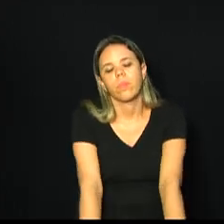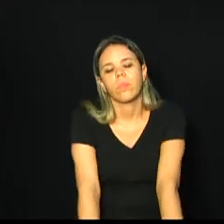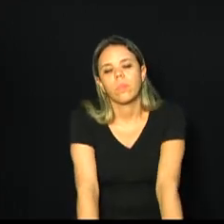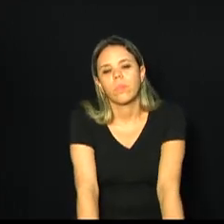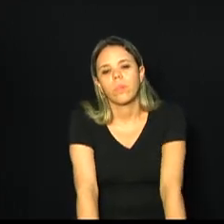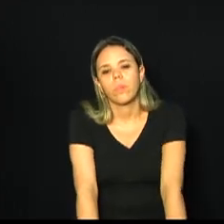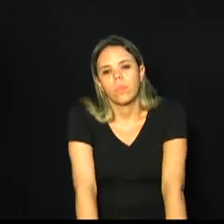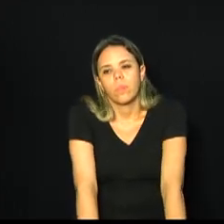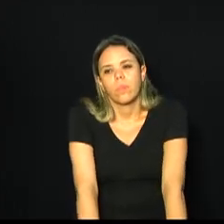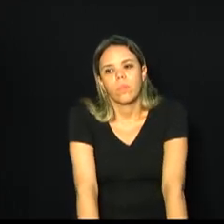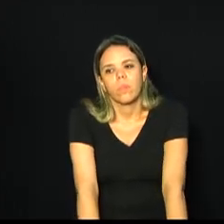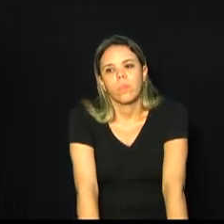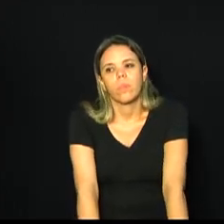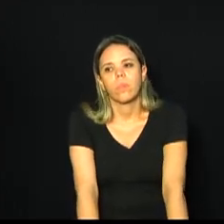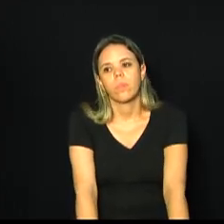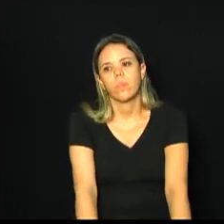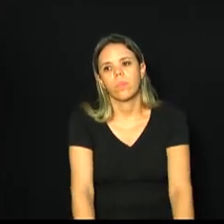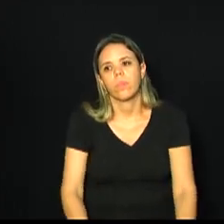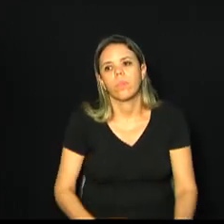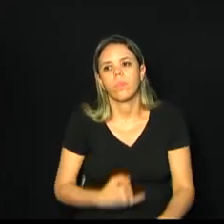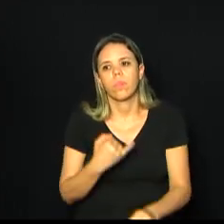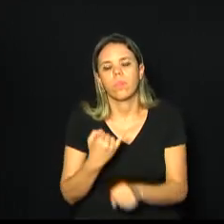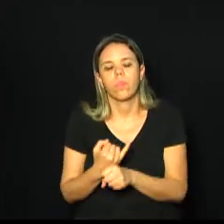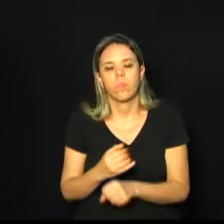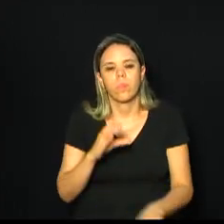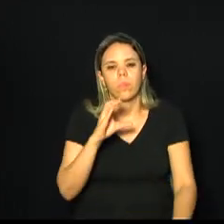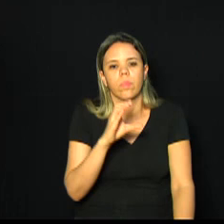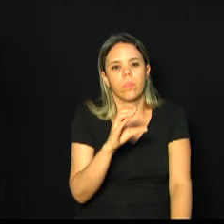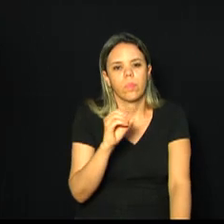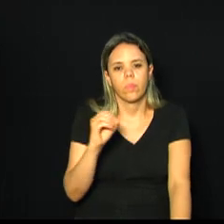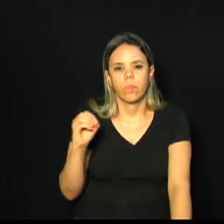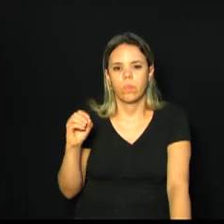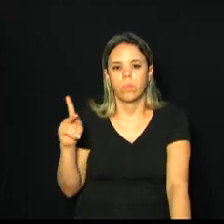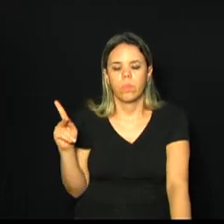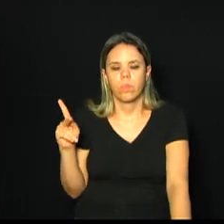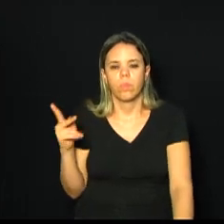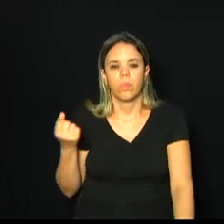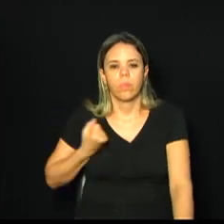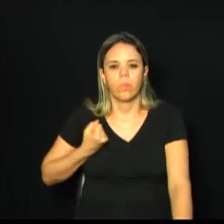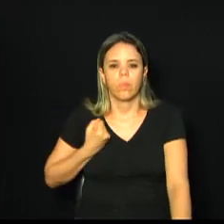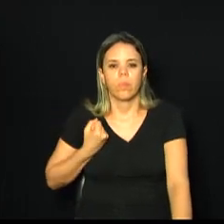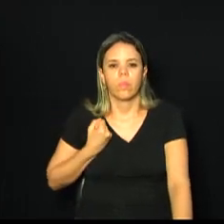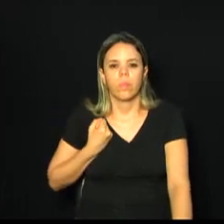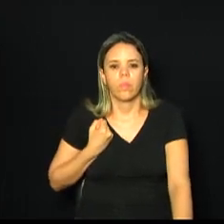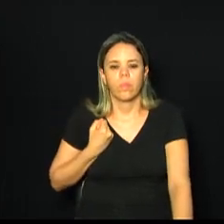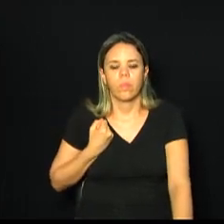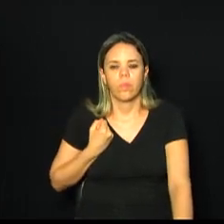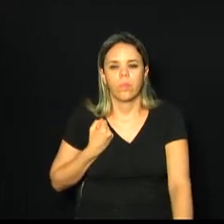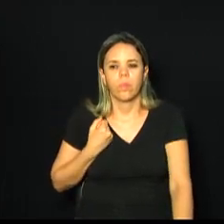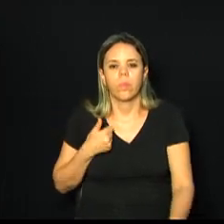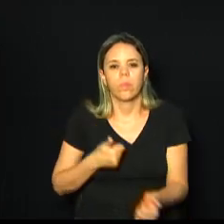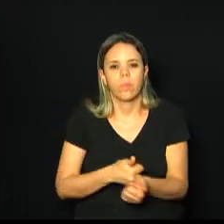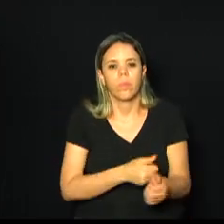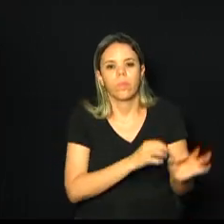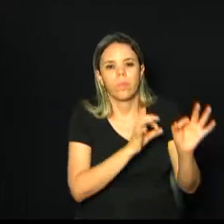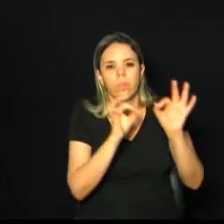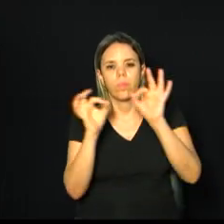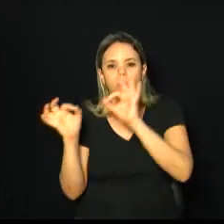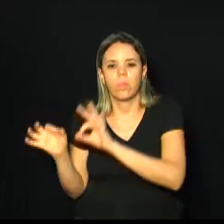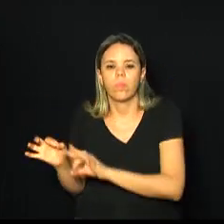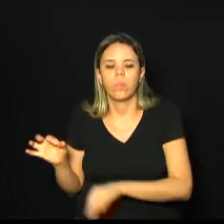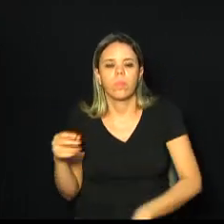um elemento no site chamado cookie. É um código que acompanha